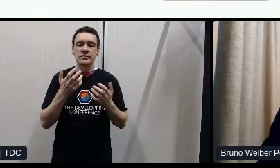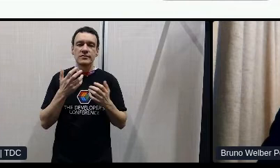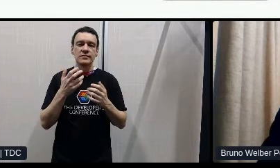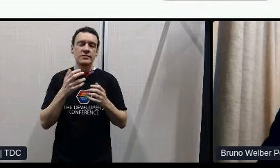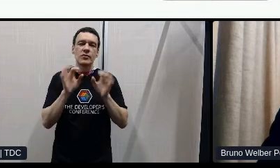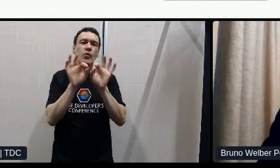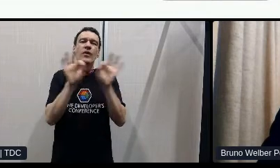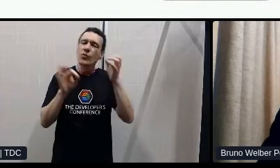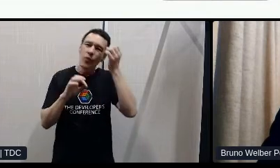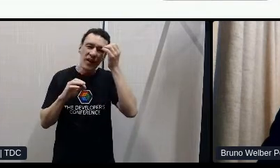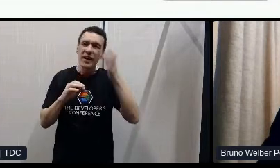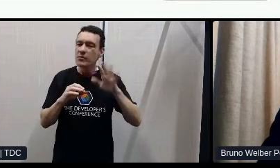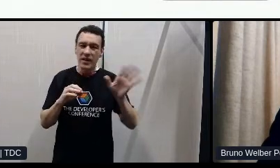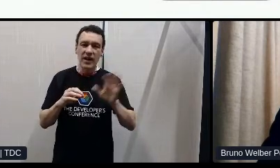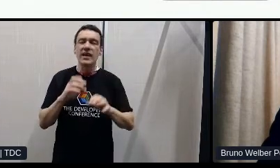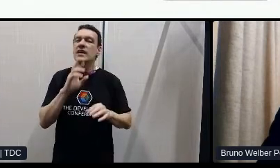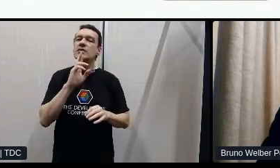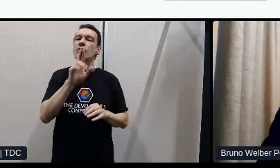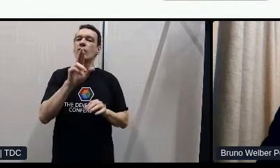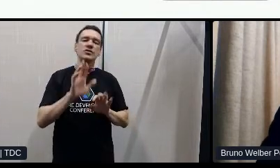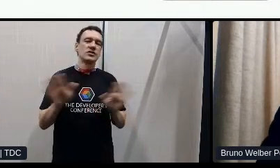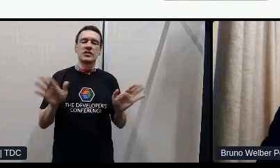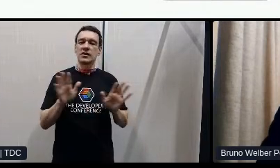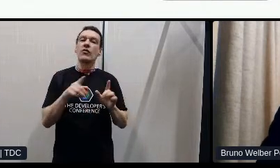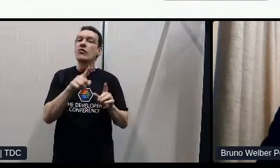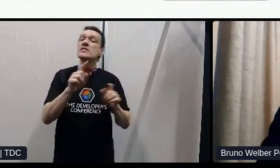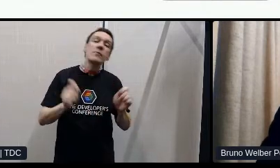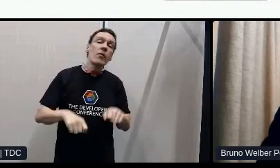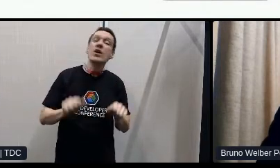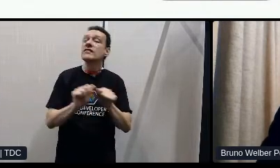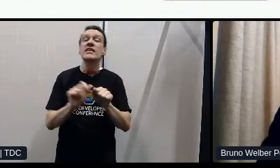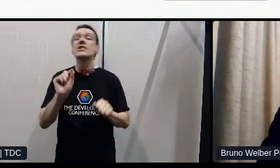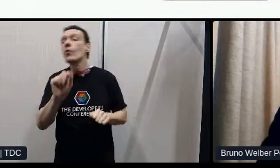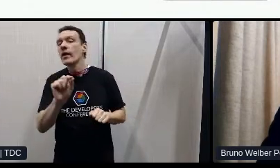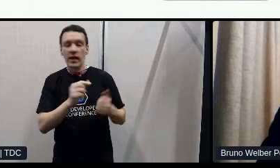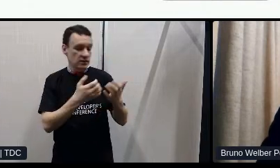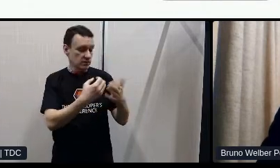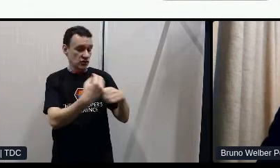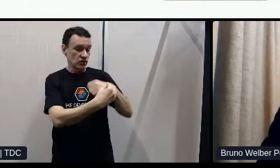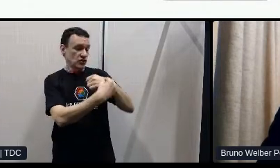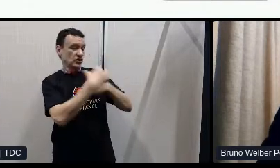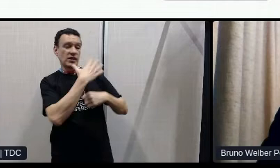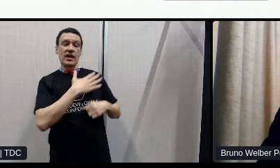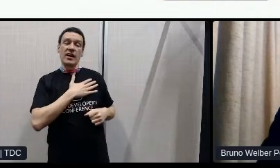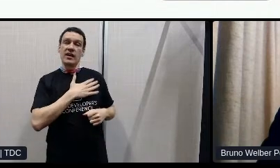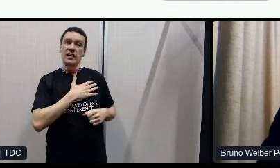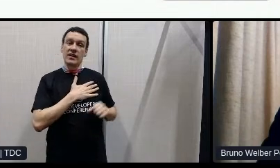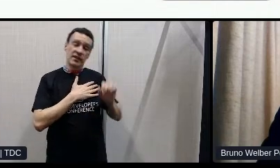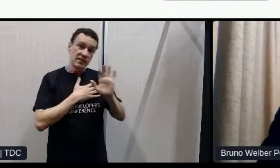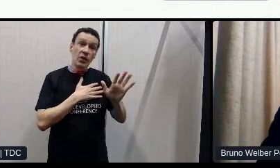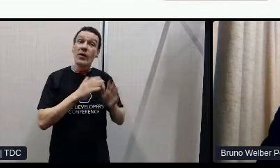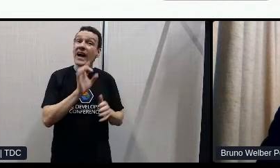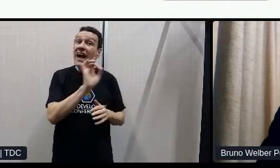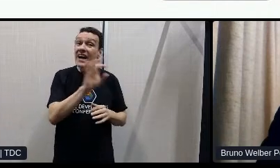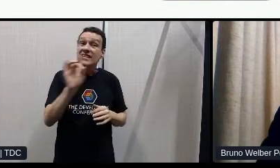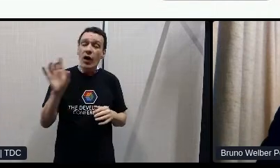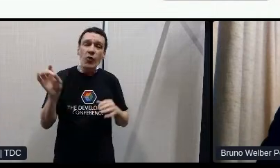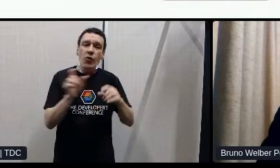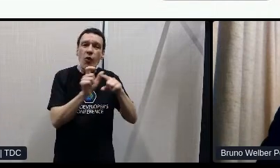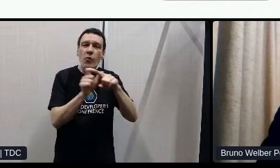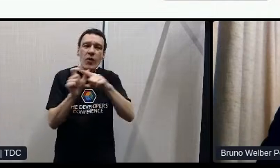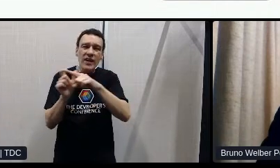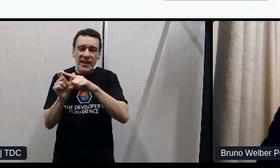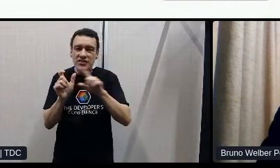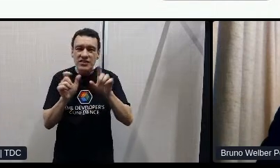mas ele dá uma frase personalizada. E a gente consegue personalizar essa dica de usuário para cada componente. E tem